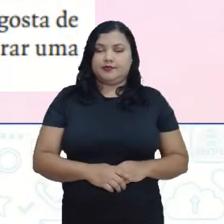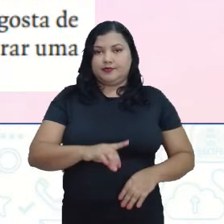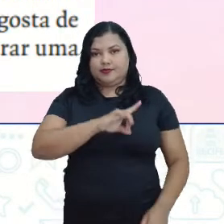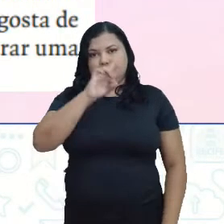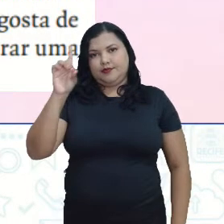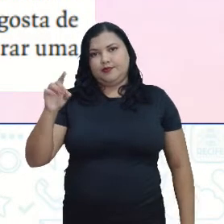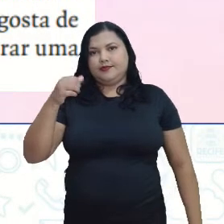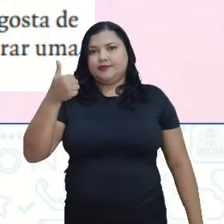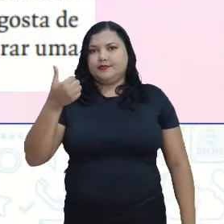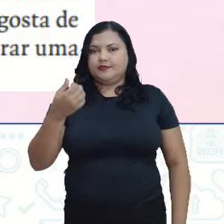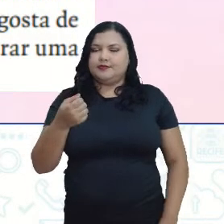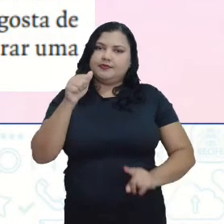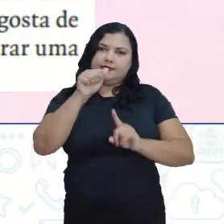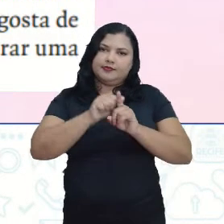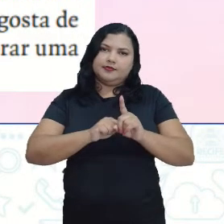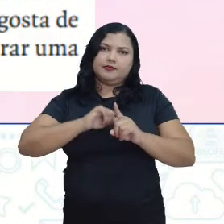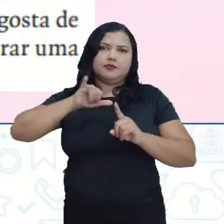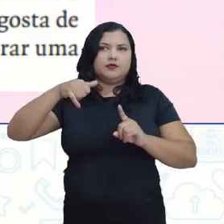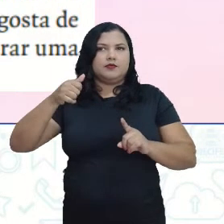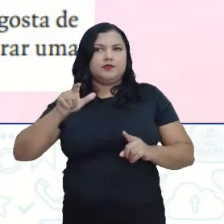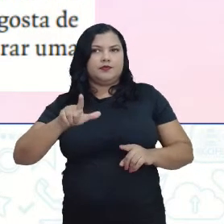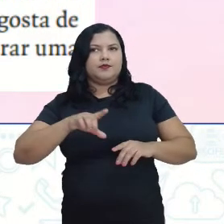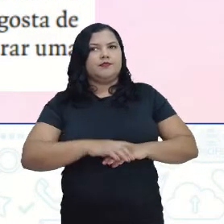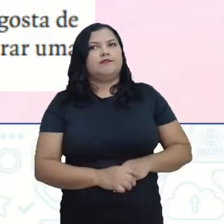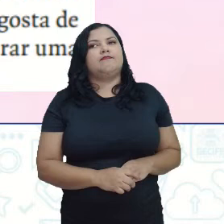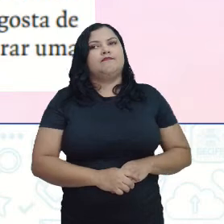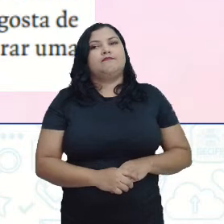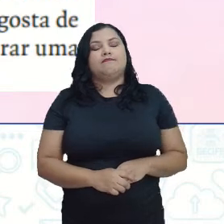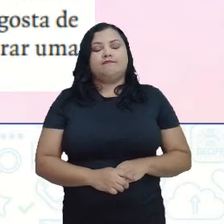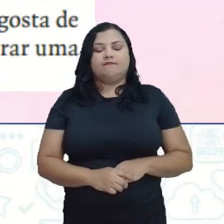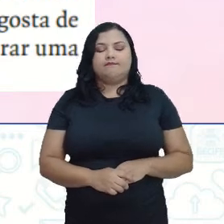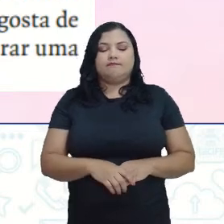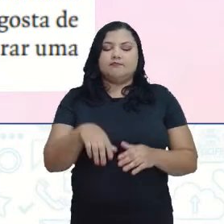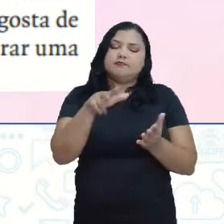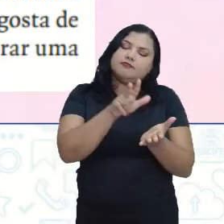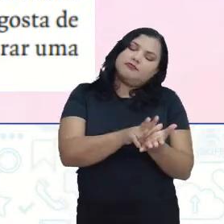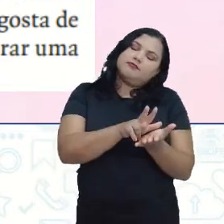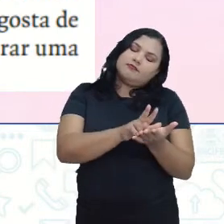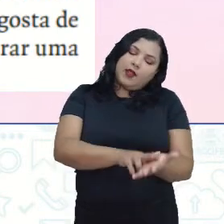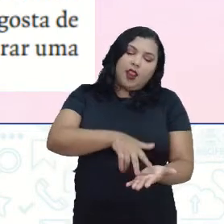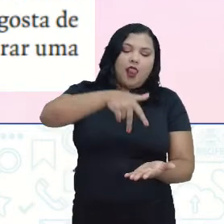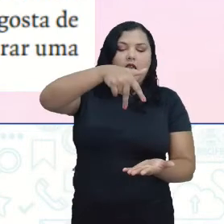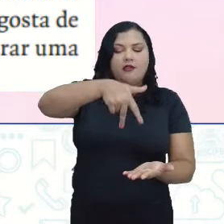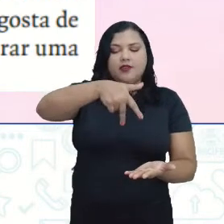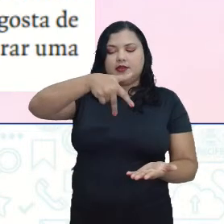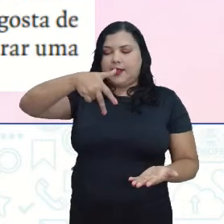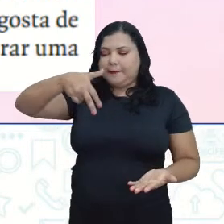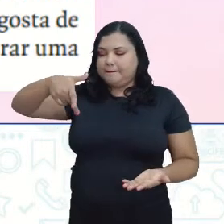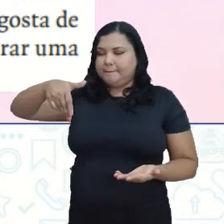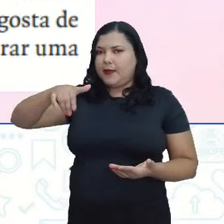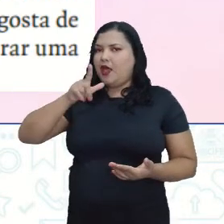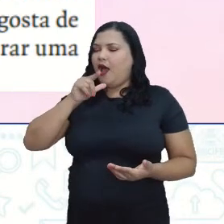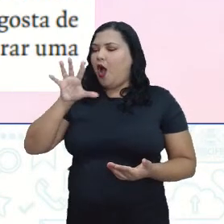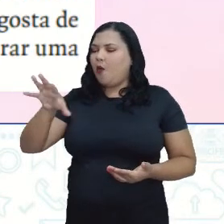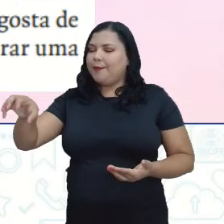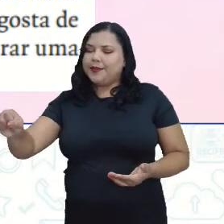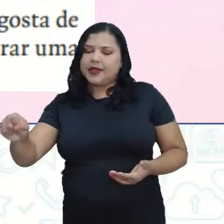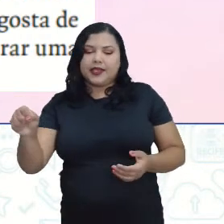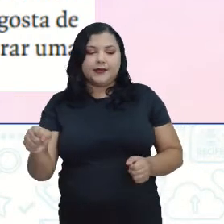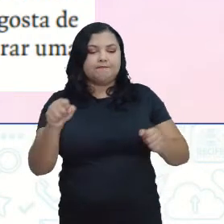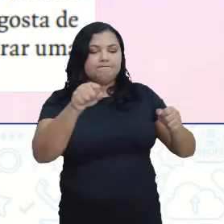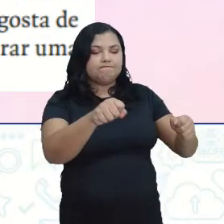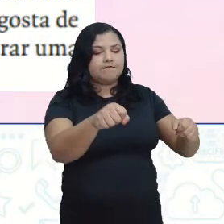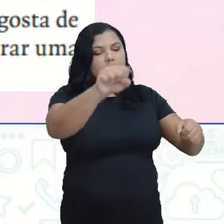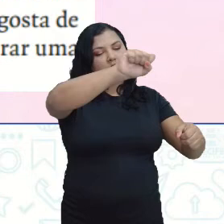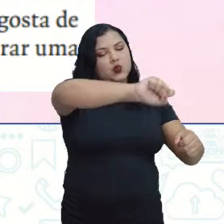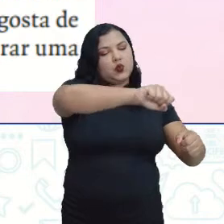julho. Levantei, obedeci a Vera Eunice. Fui buscar água, fiz o café. Avisei as crianças que não